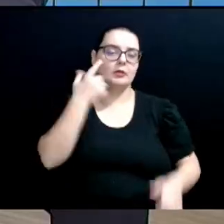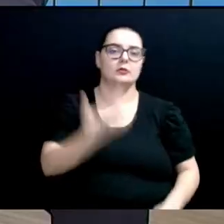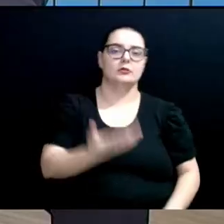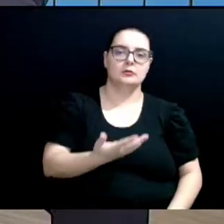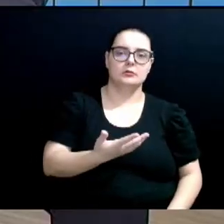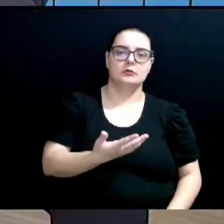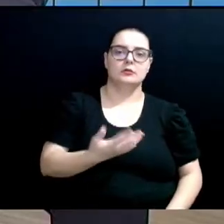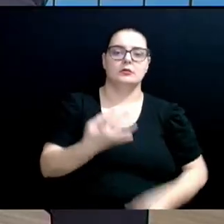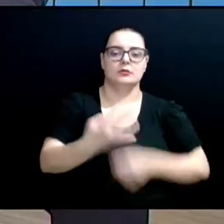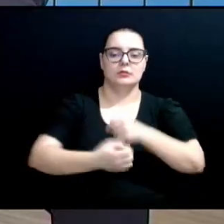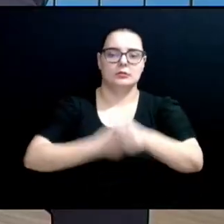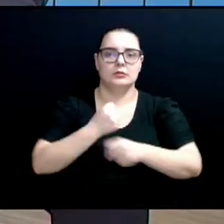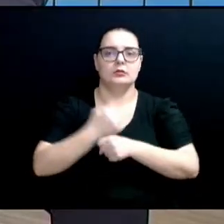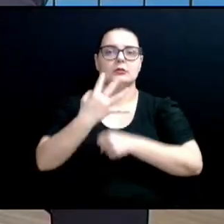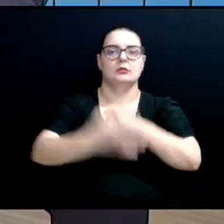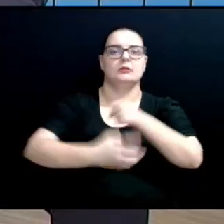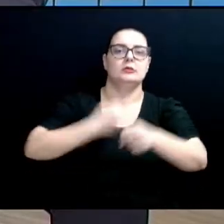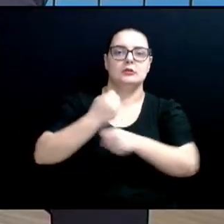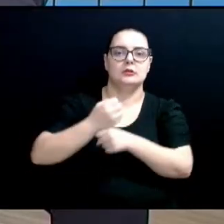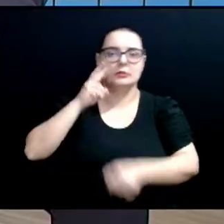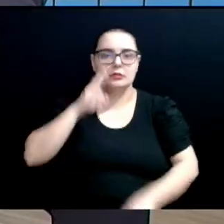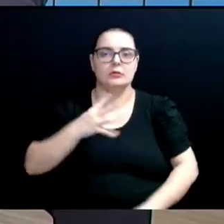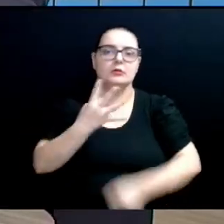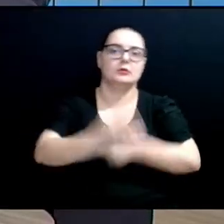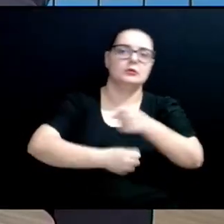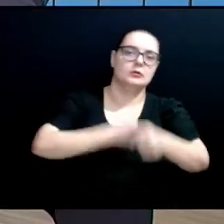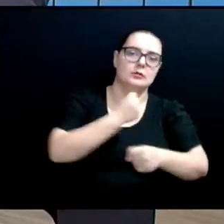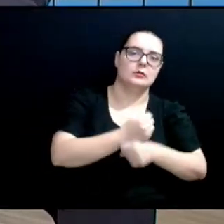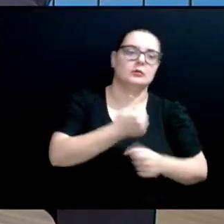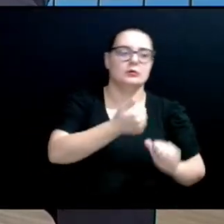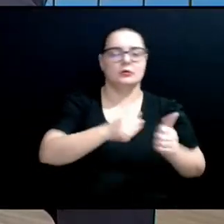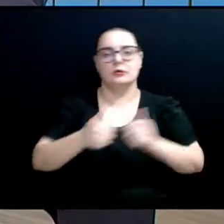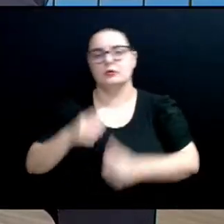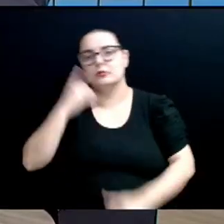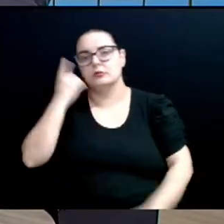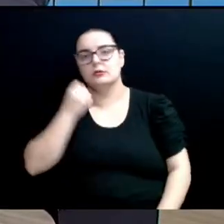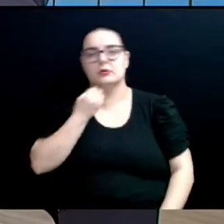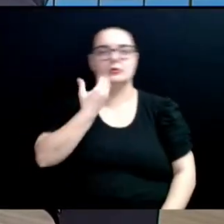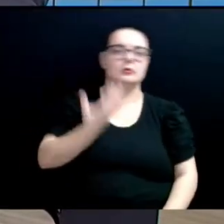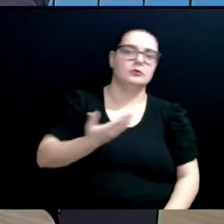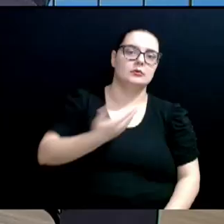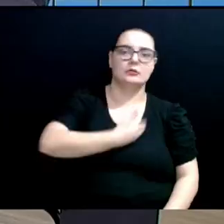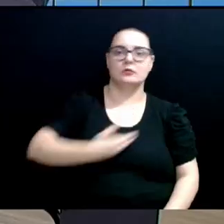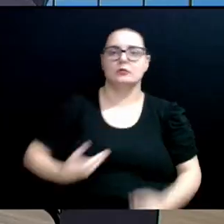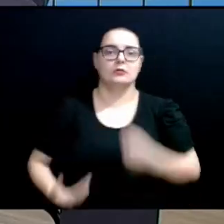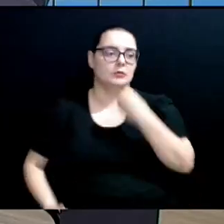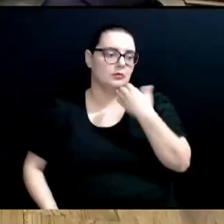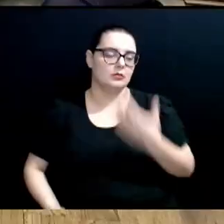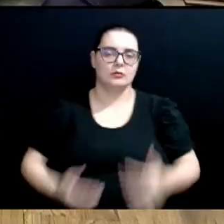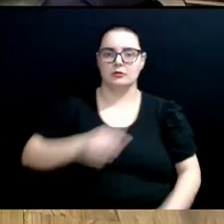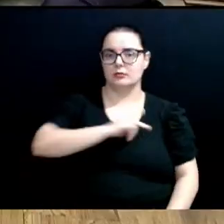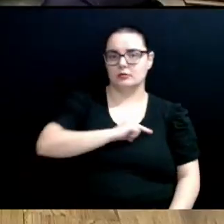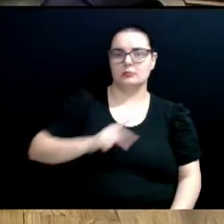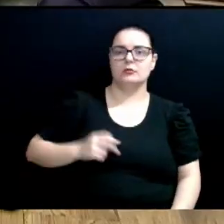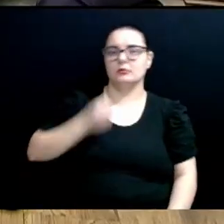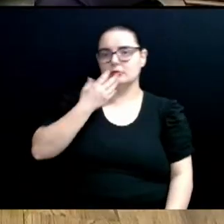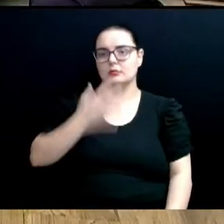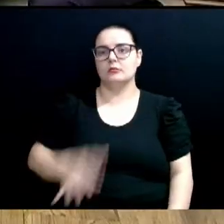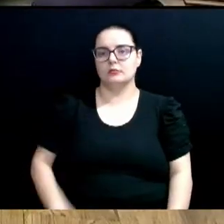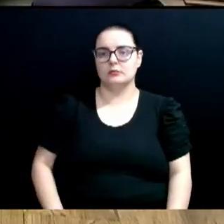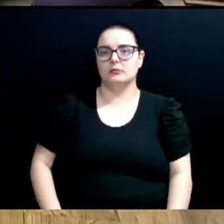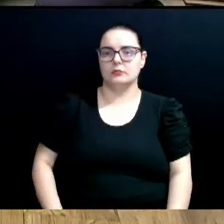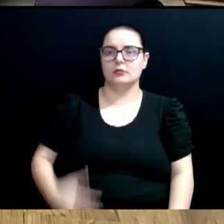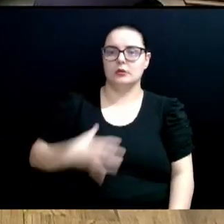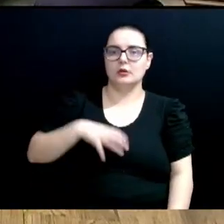a gente se vê, de 4 em 4 anos a gente avalia se o deputado foi bom, se o governador foi bom, se o presidente foi bom. Né? É isso. Quer complementar? Não,